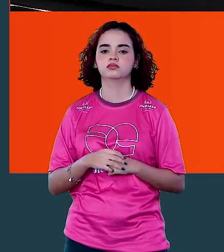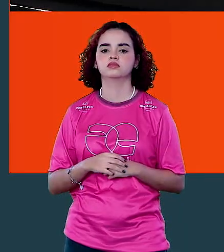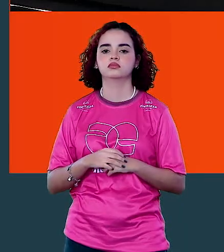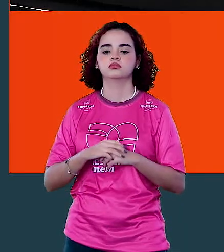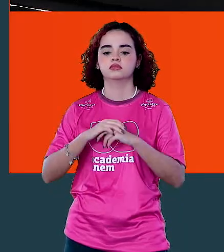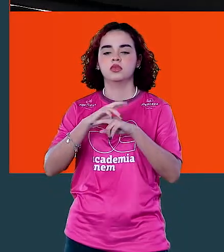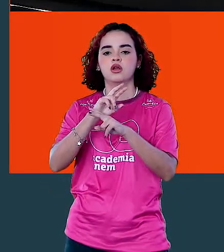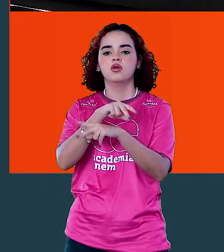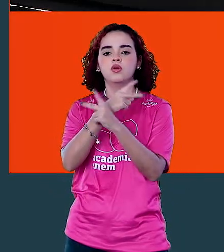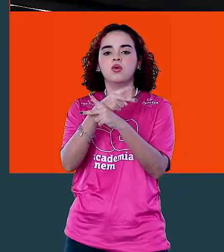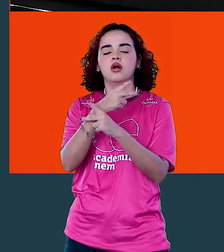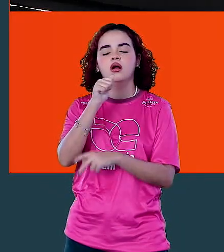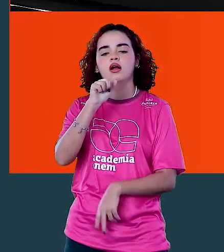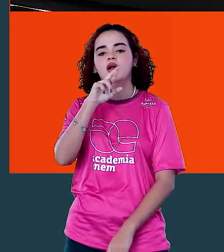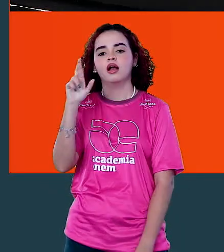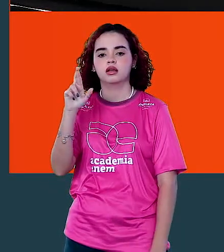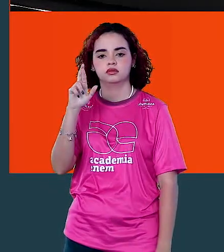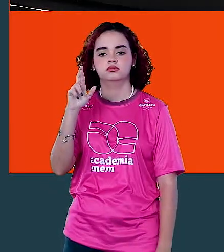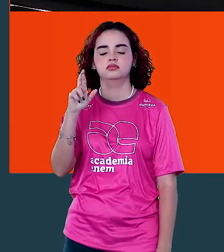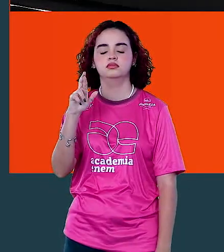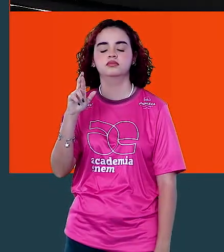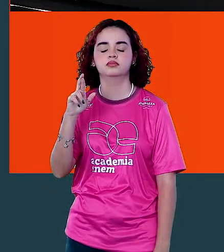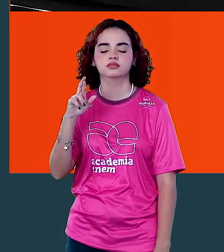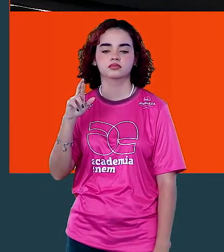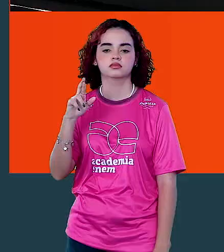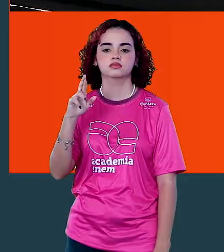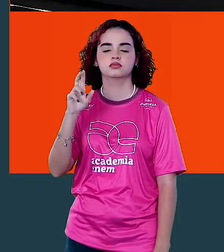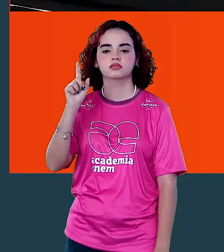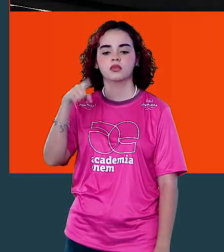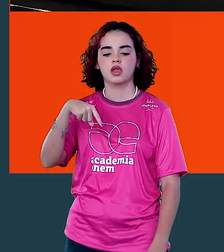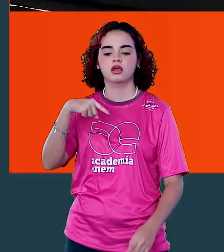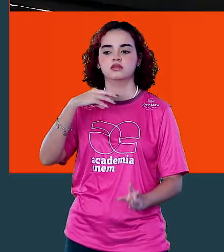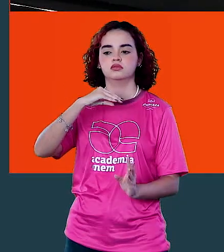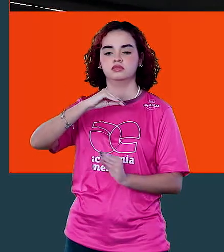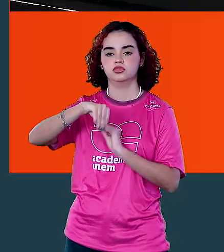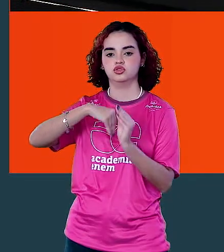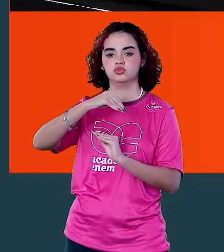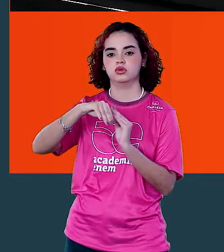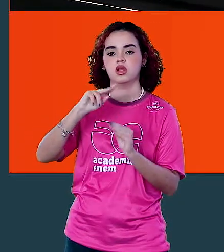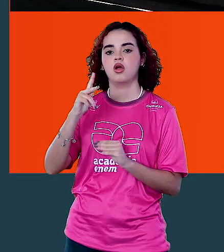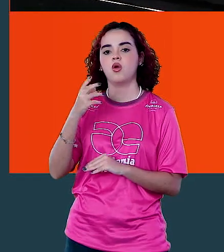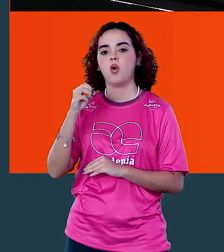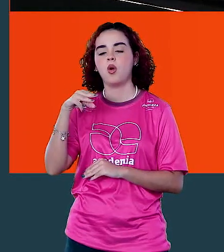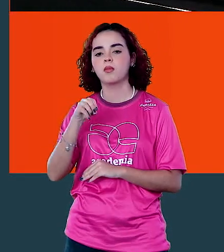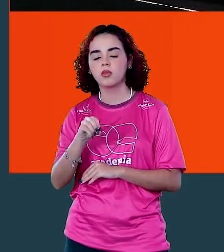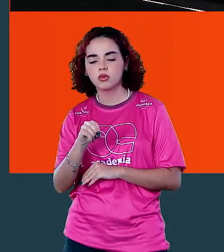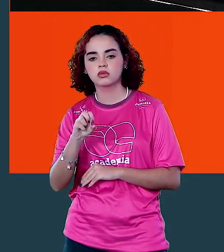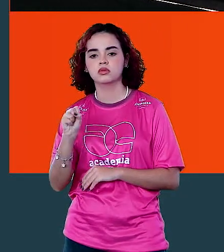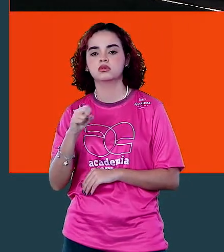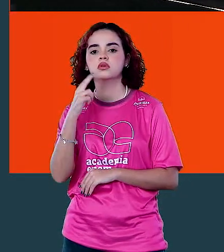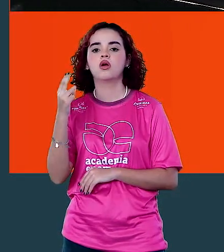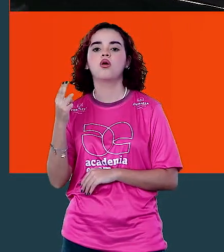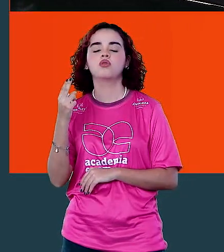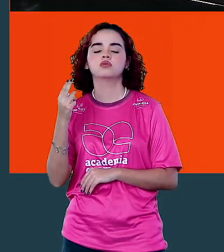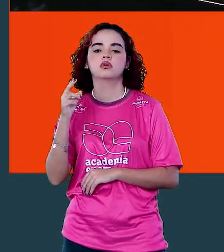ar. Pessoal, o ar é uma mistura homogênea ou heterogênea?